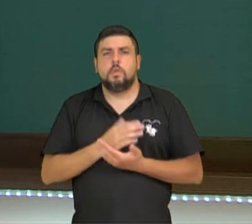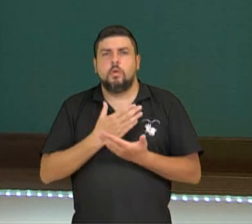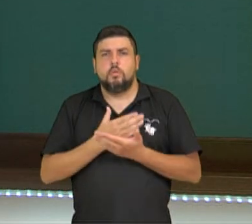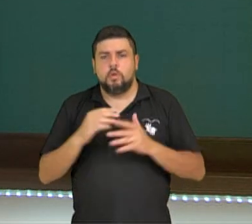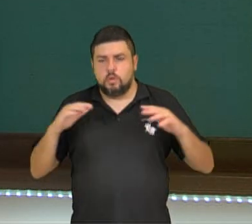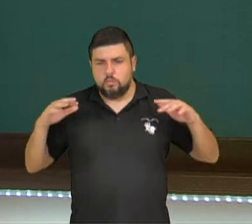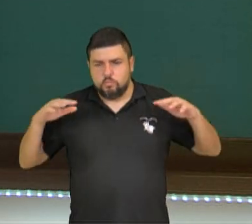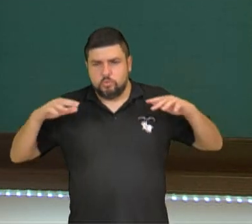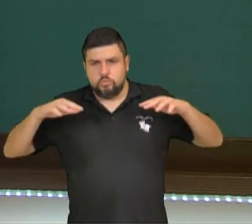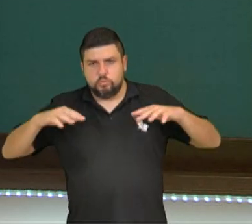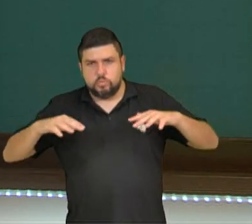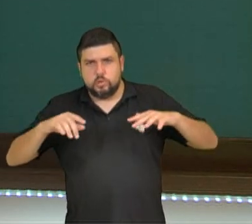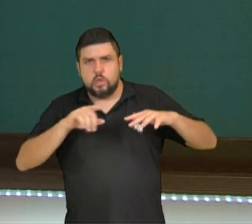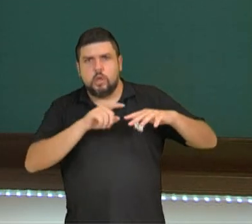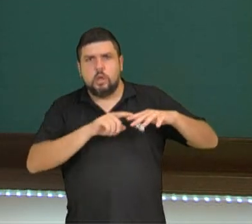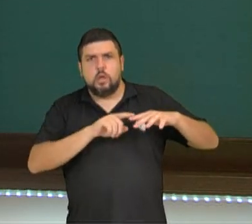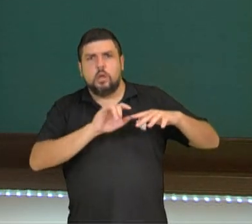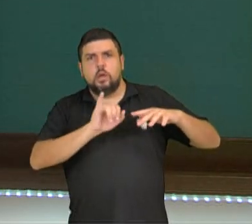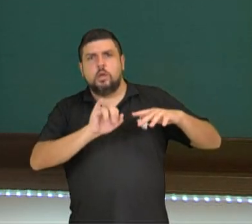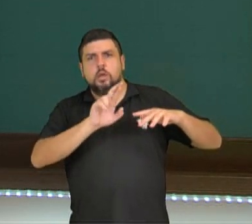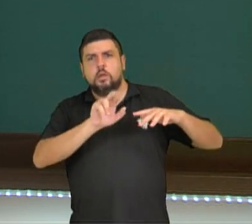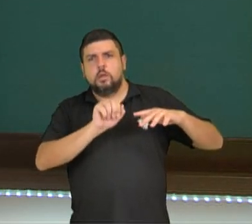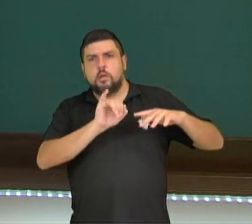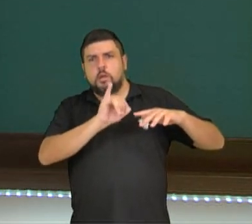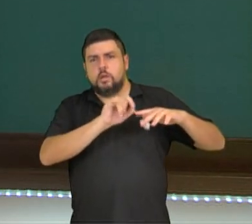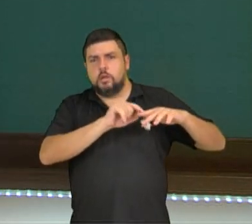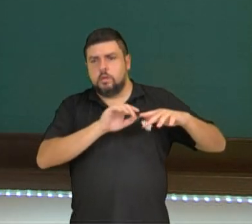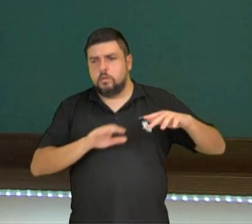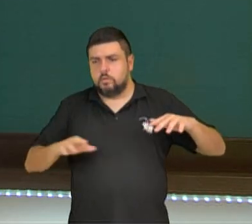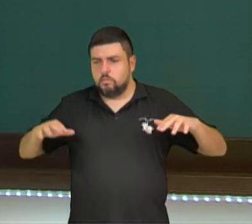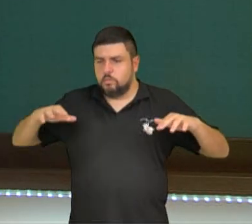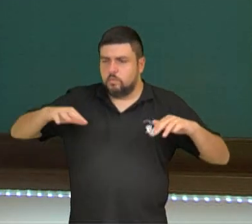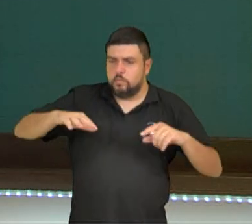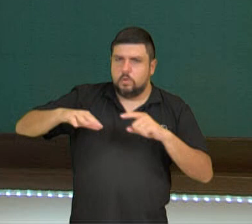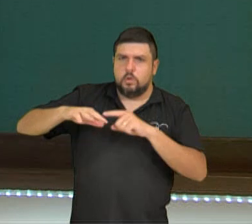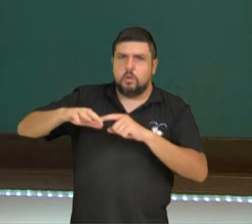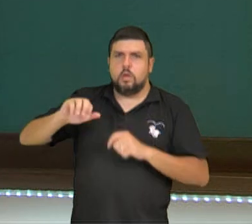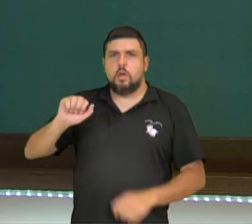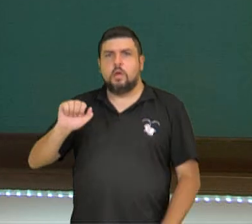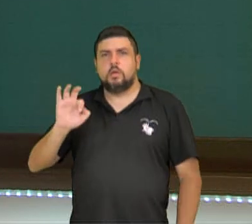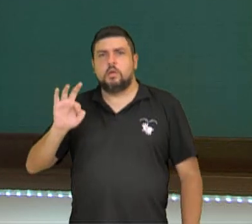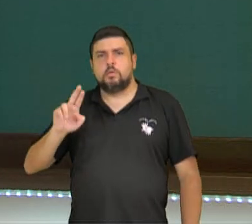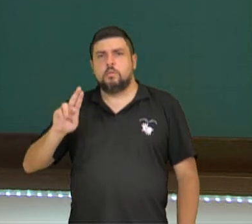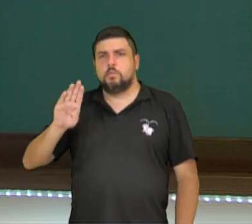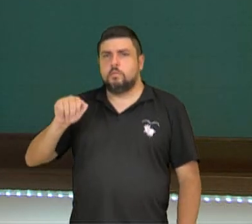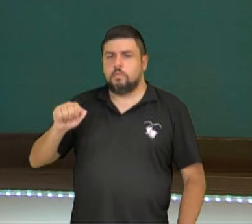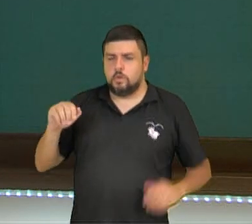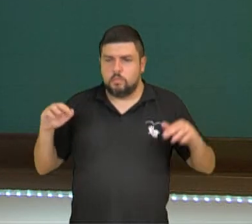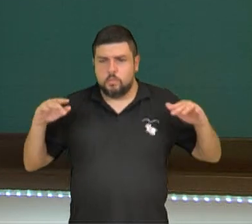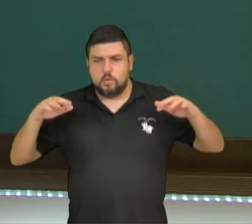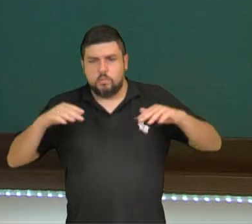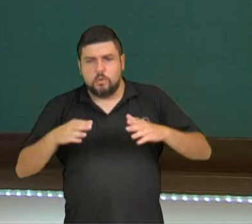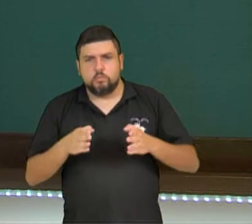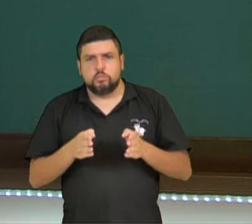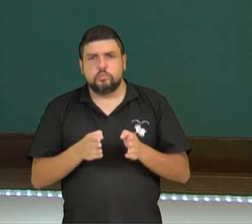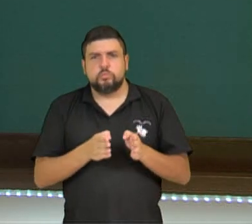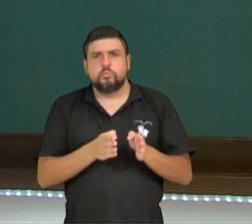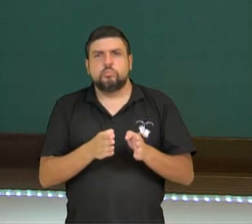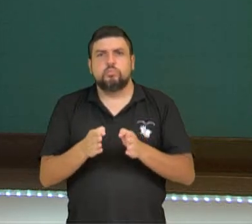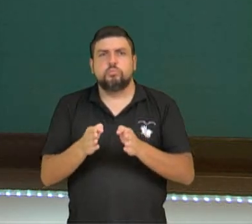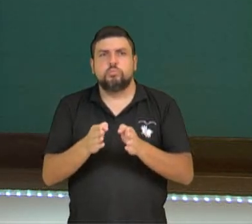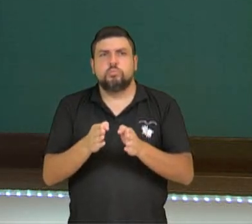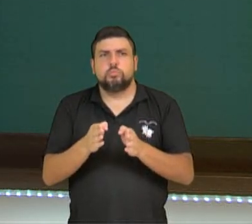Iraí e do Atuba na região aqui da Serra do Mar, na face oeste da Serra do Mar, no estado do Paraná, e